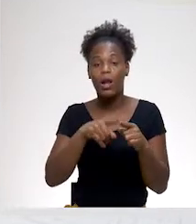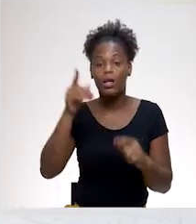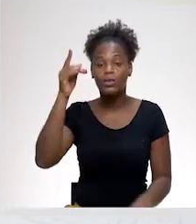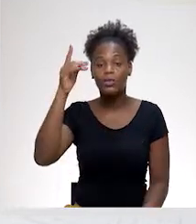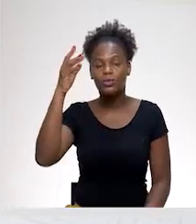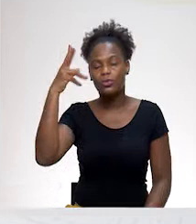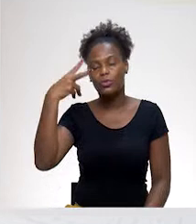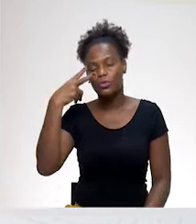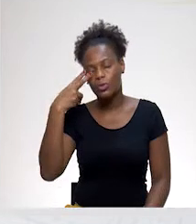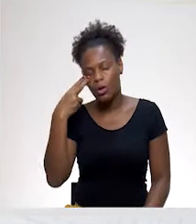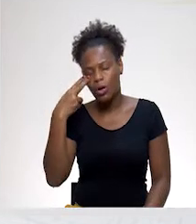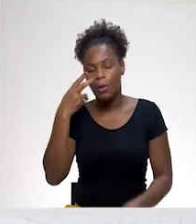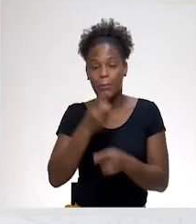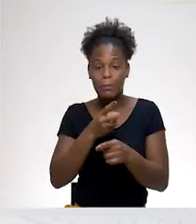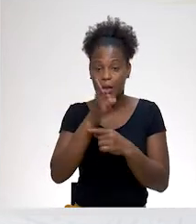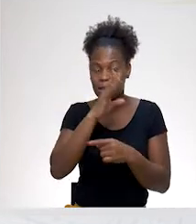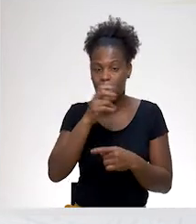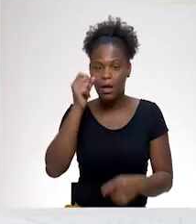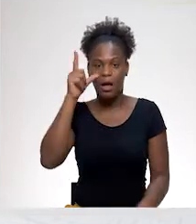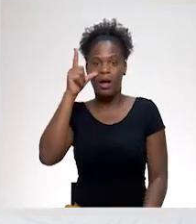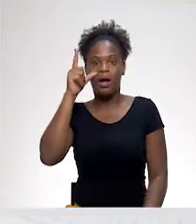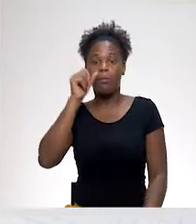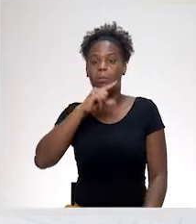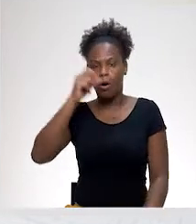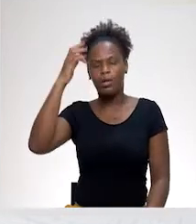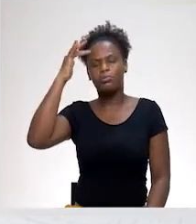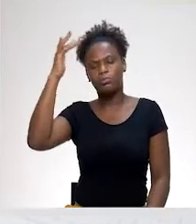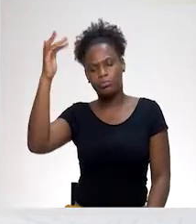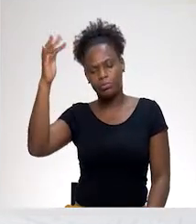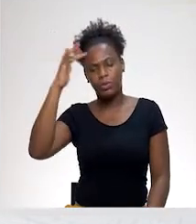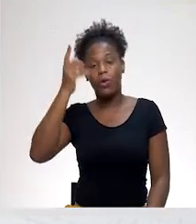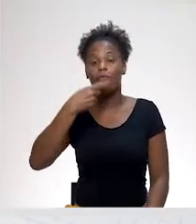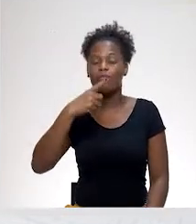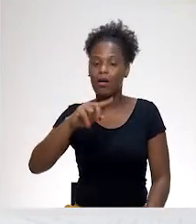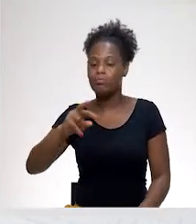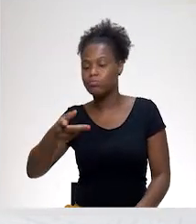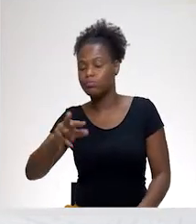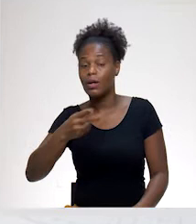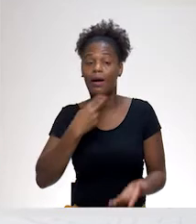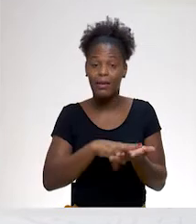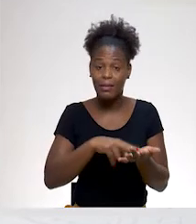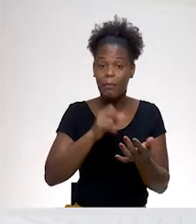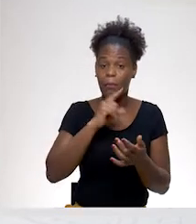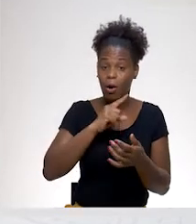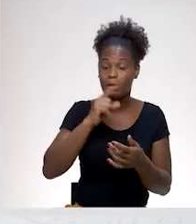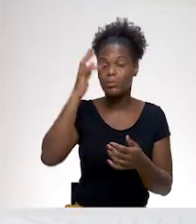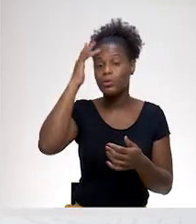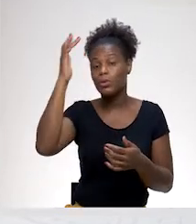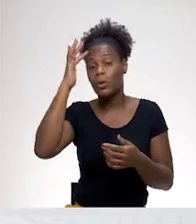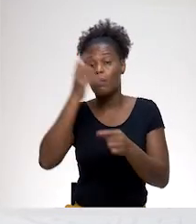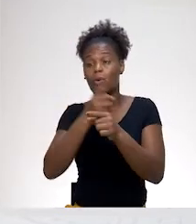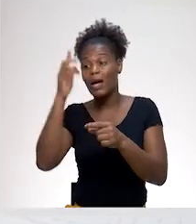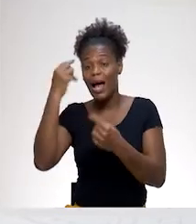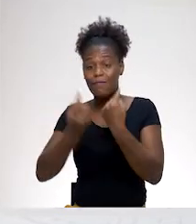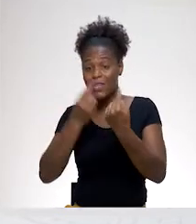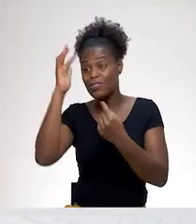pois mesmo que tivesse desperto, poderia estar a sonhar e vice-versa. A realidade pode ser um sonho, já